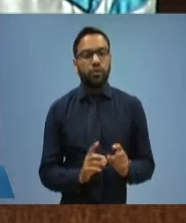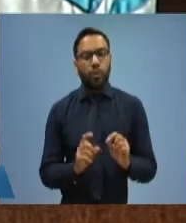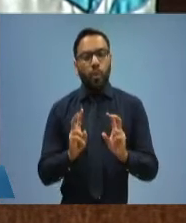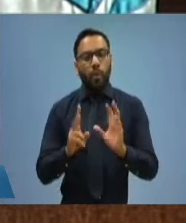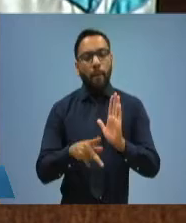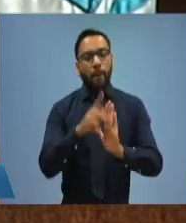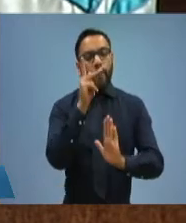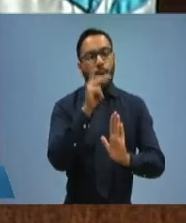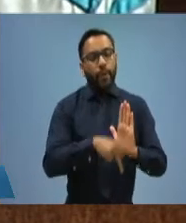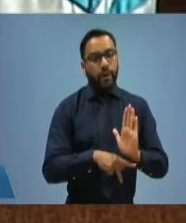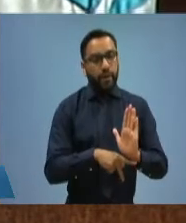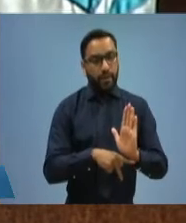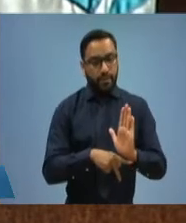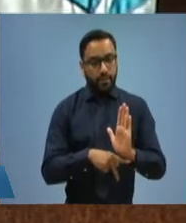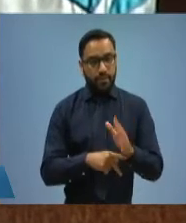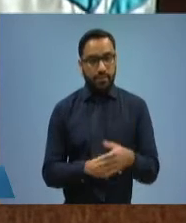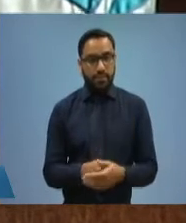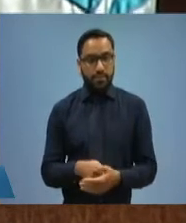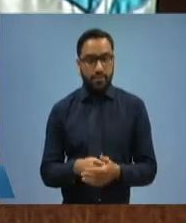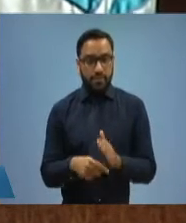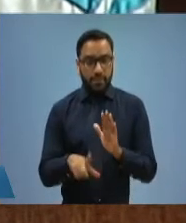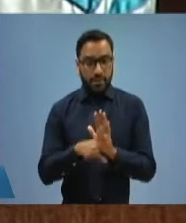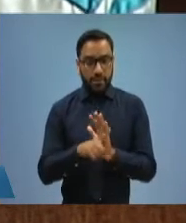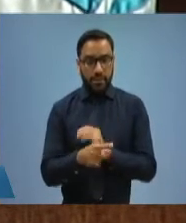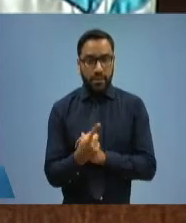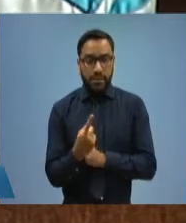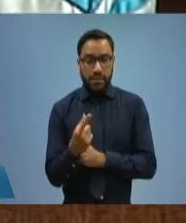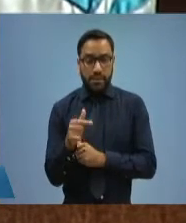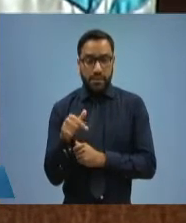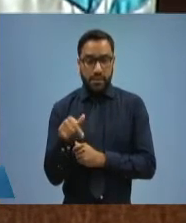lei número